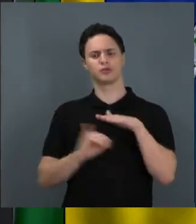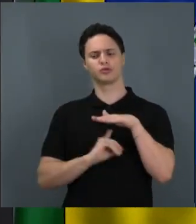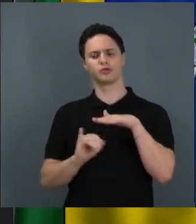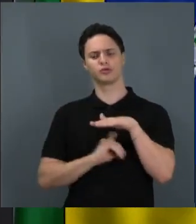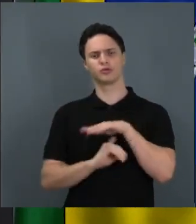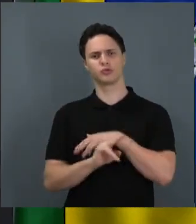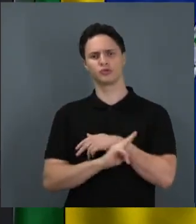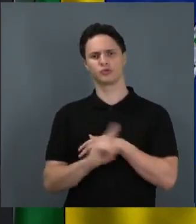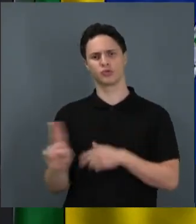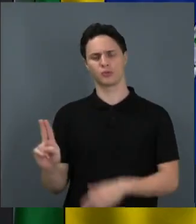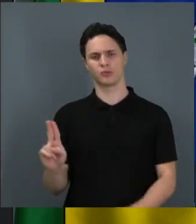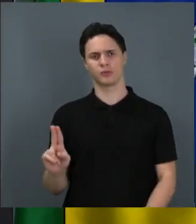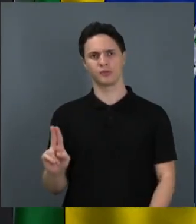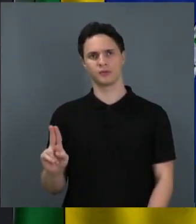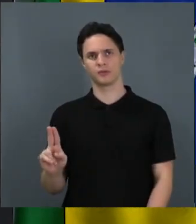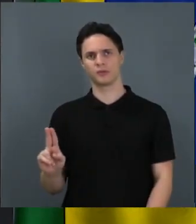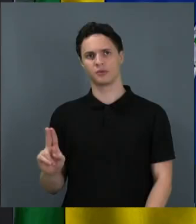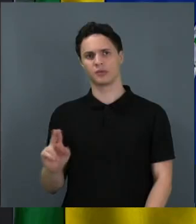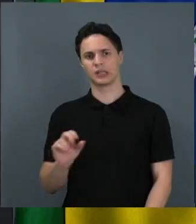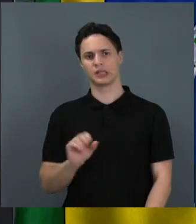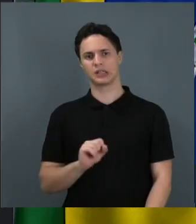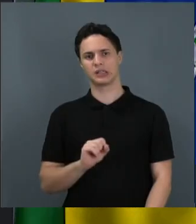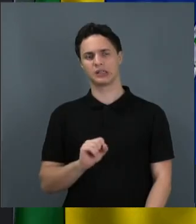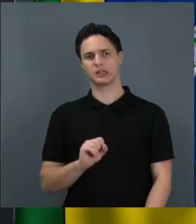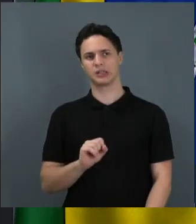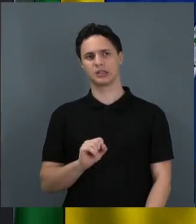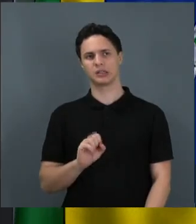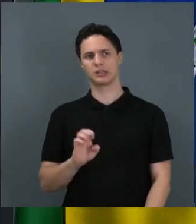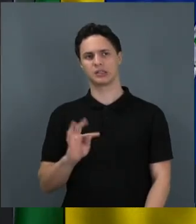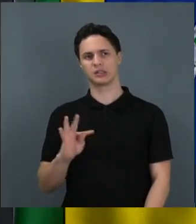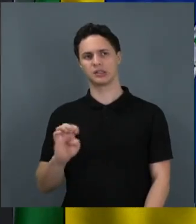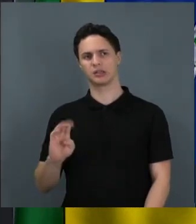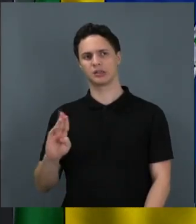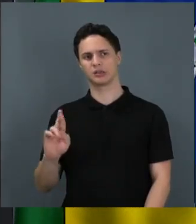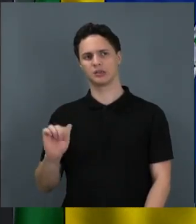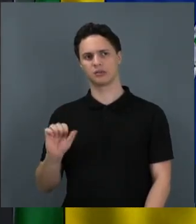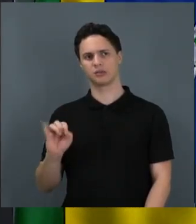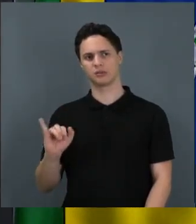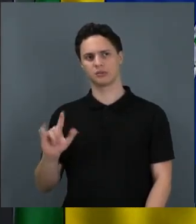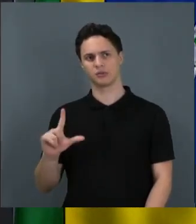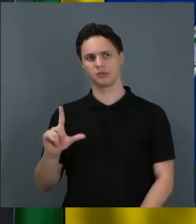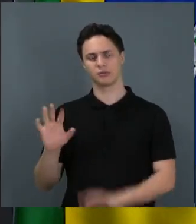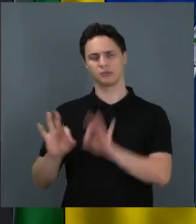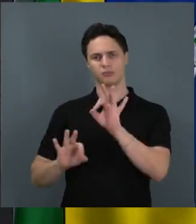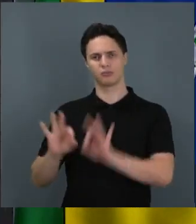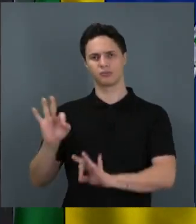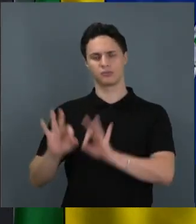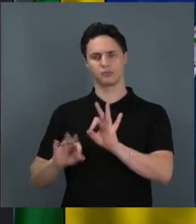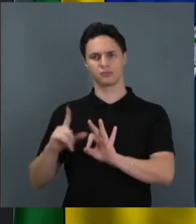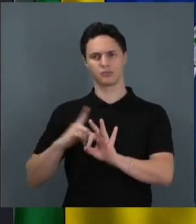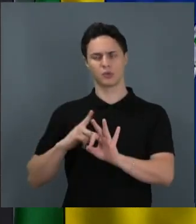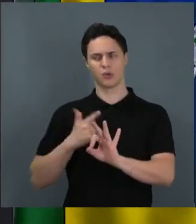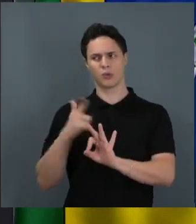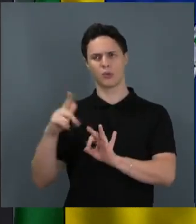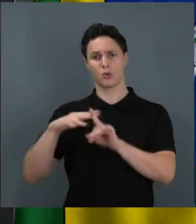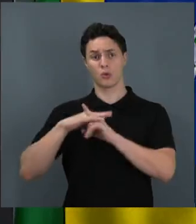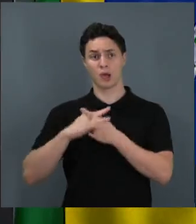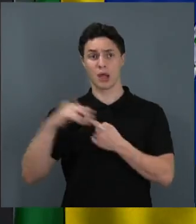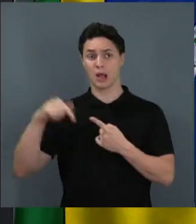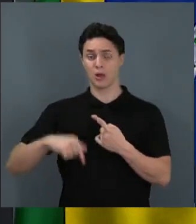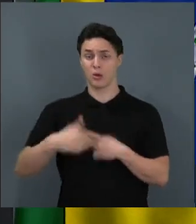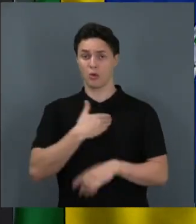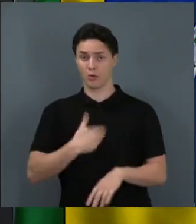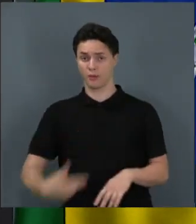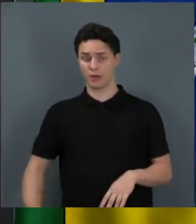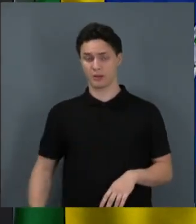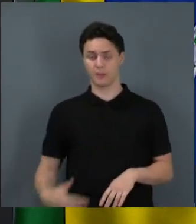chamada R7 Brasil, se eu não estou enganado, que foi feita sobre pompa e circunstância por este governo do Partido